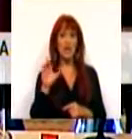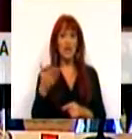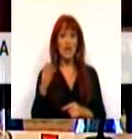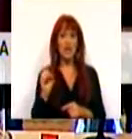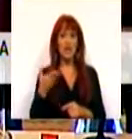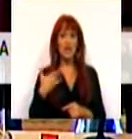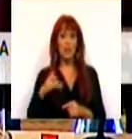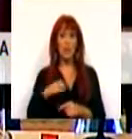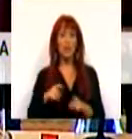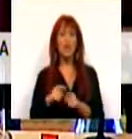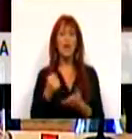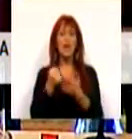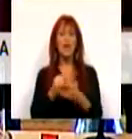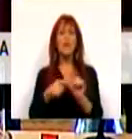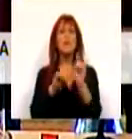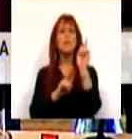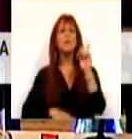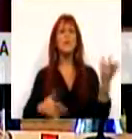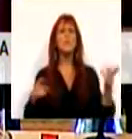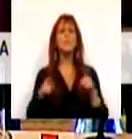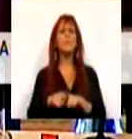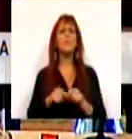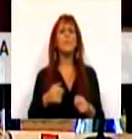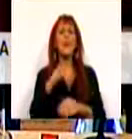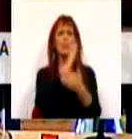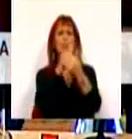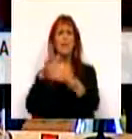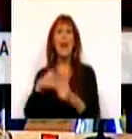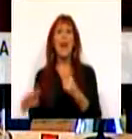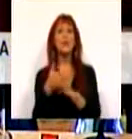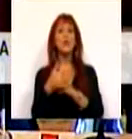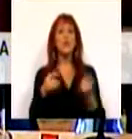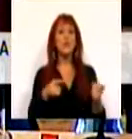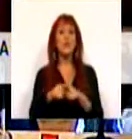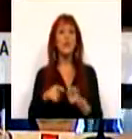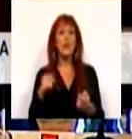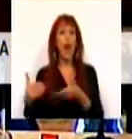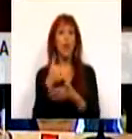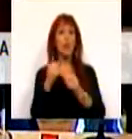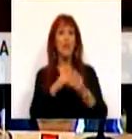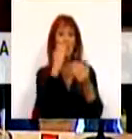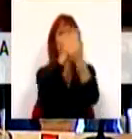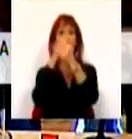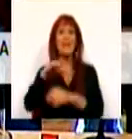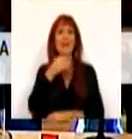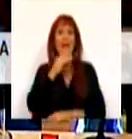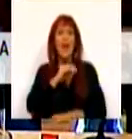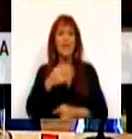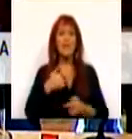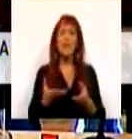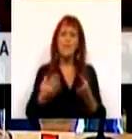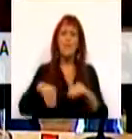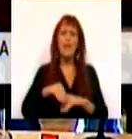com participação nacional para Peniche e da Biblioteca Nacional, a recuperação da Biblioteca de Évora,